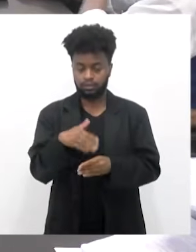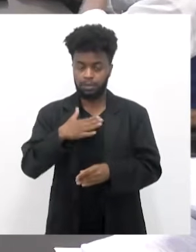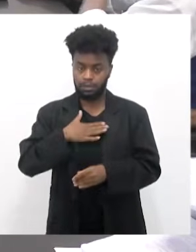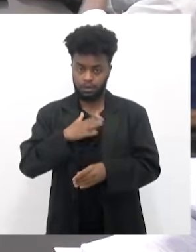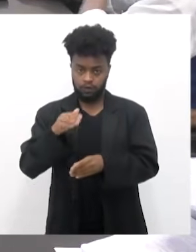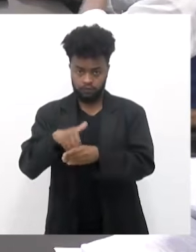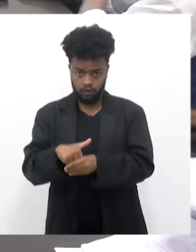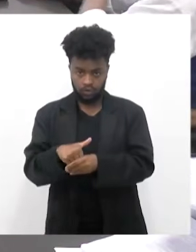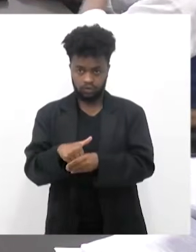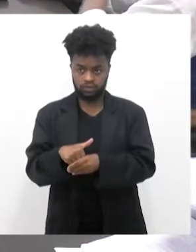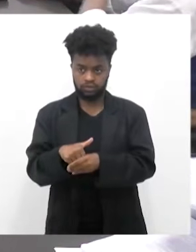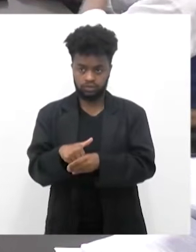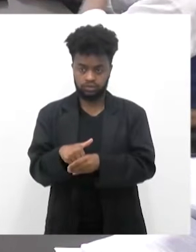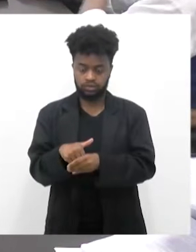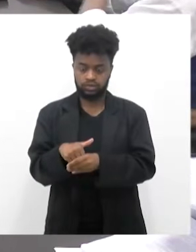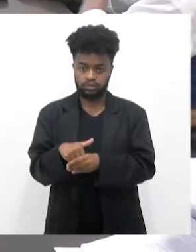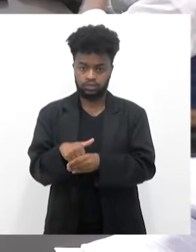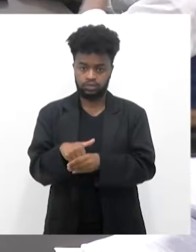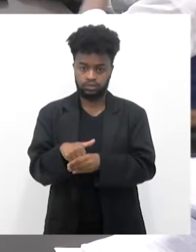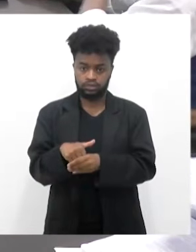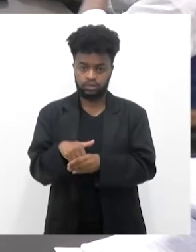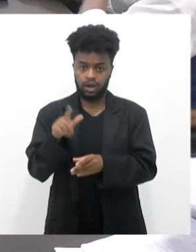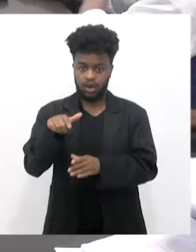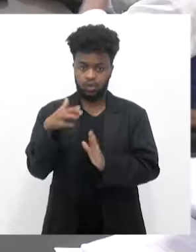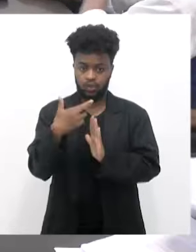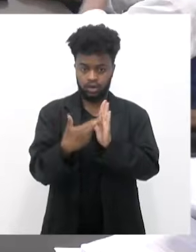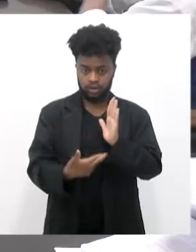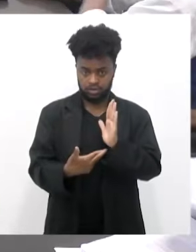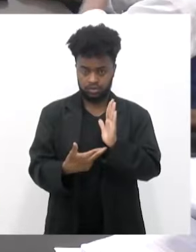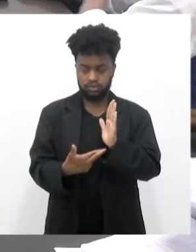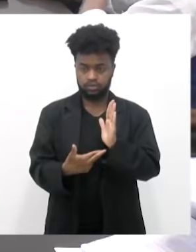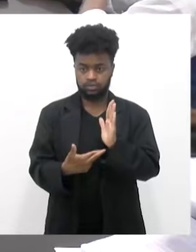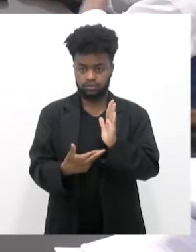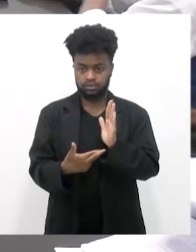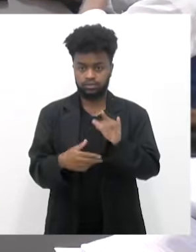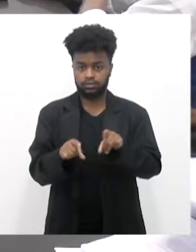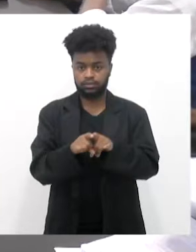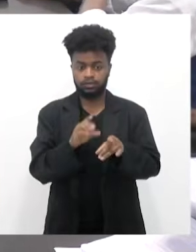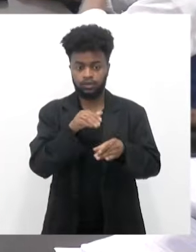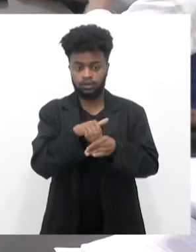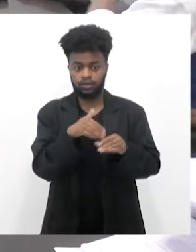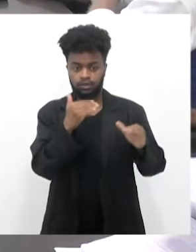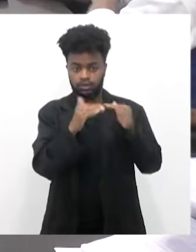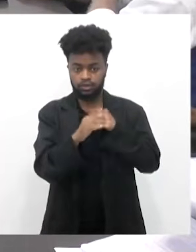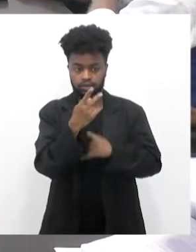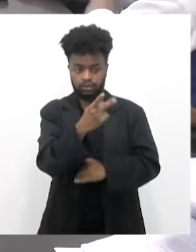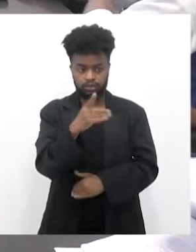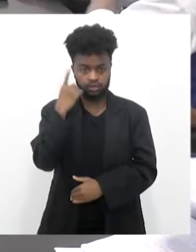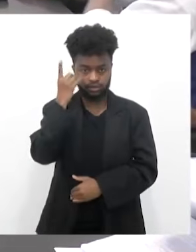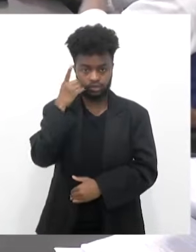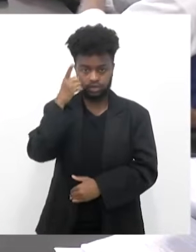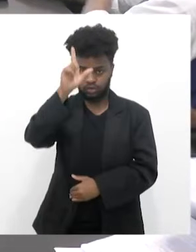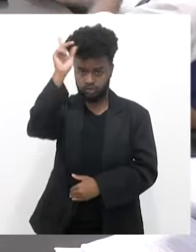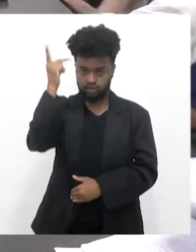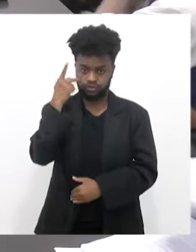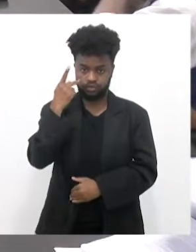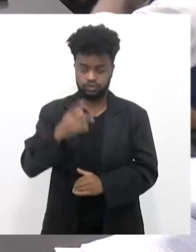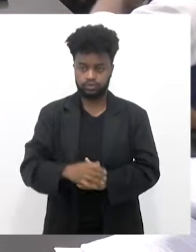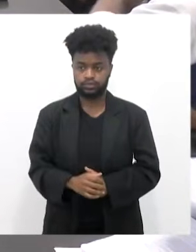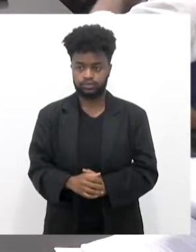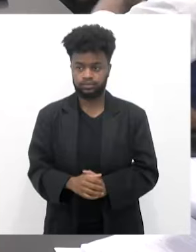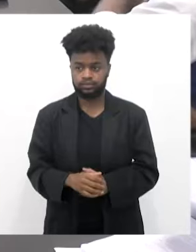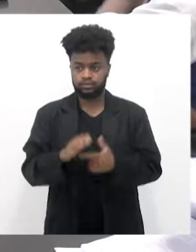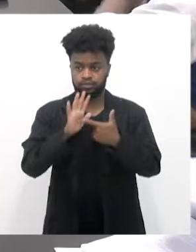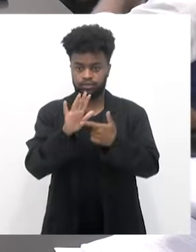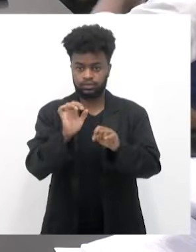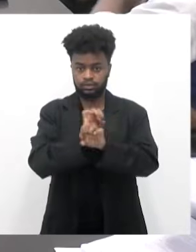original, que é o relatório, e o voto divergente do deputado Luiz Paulo, deixando